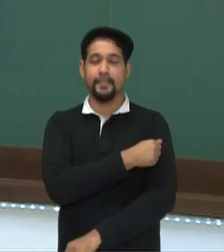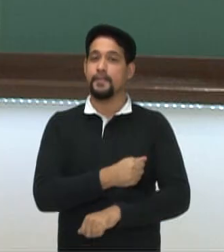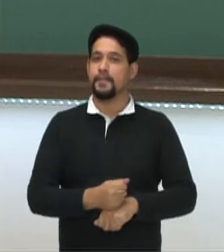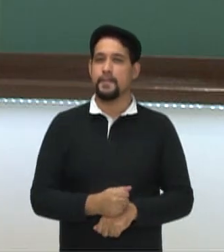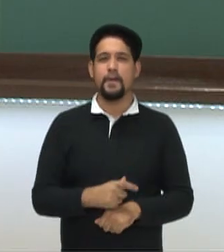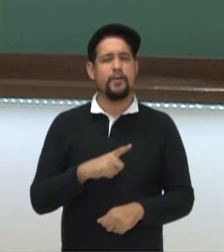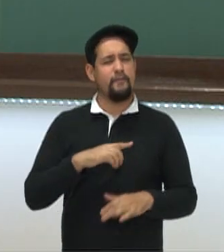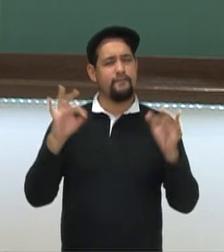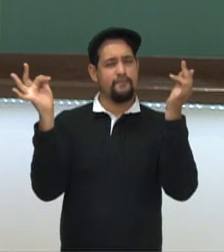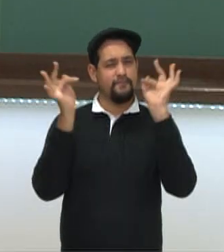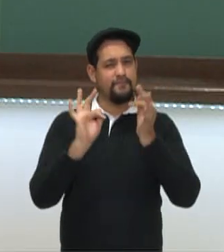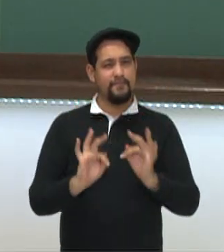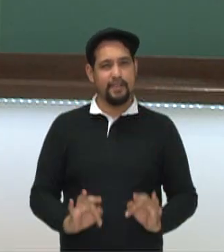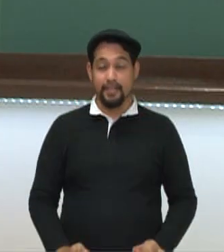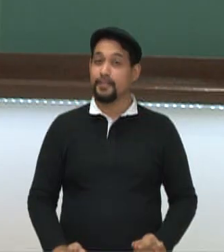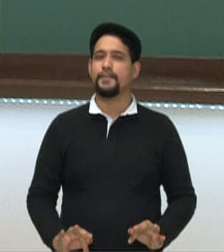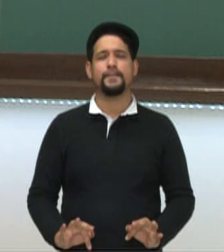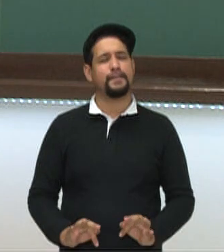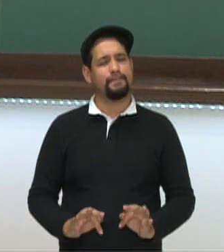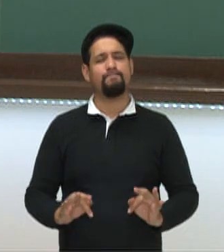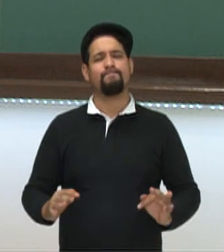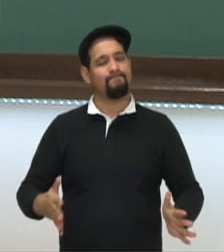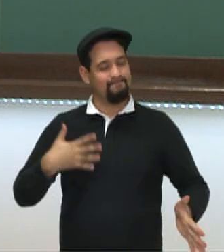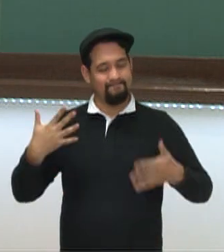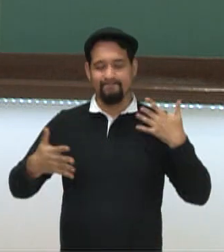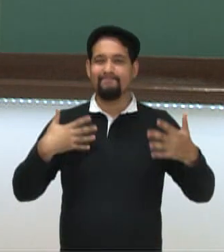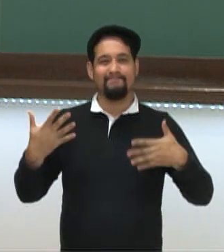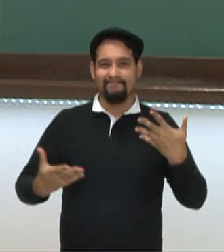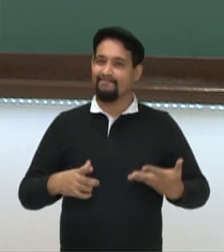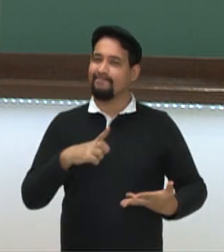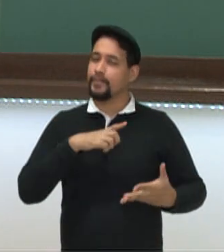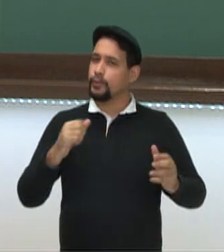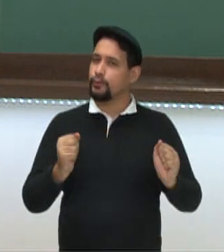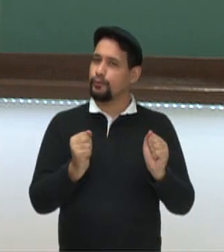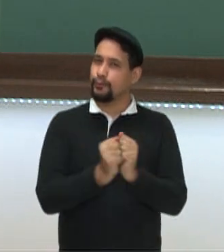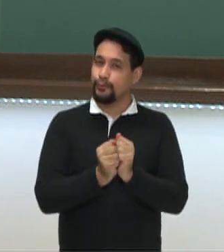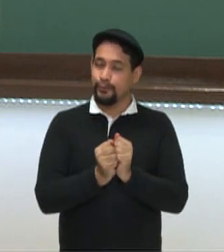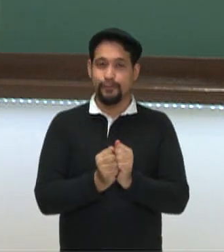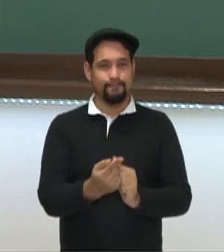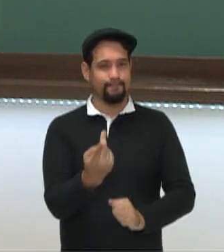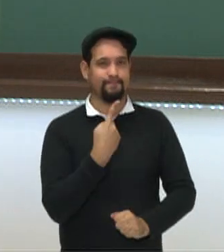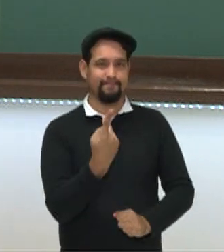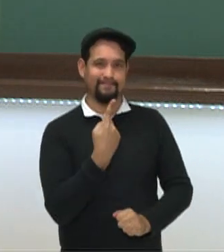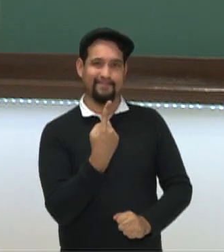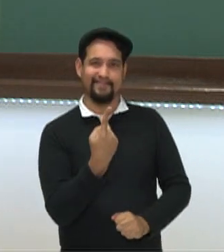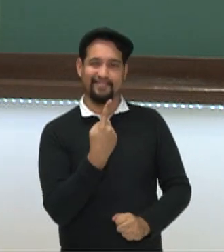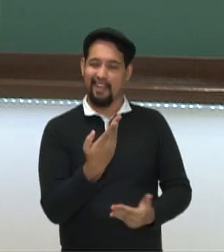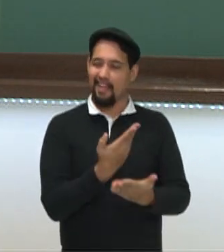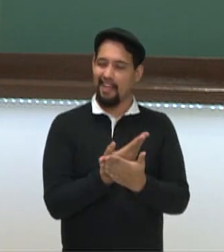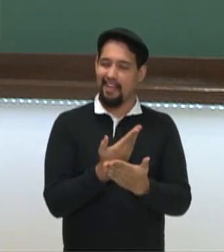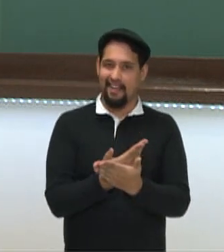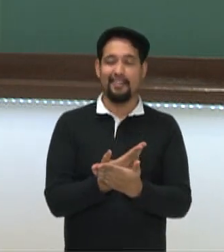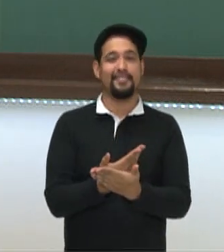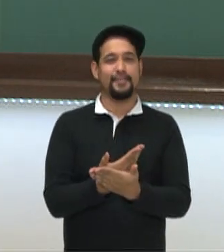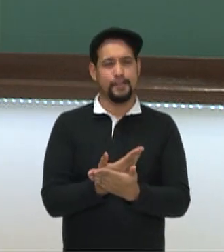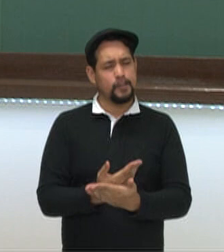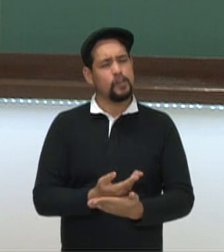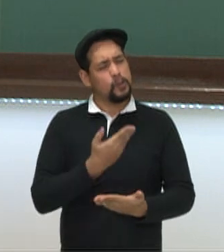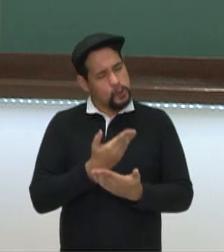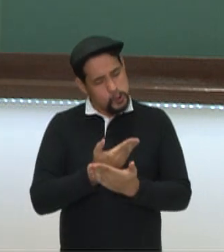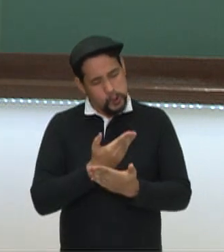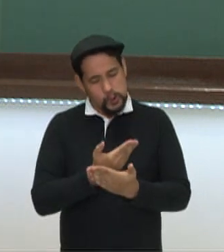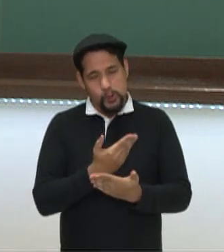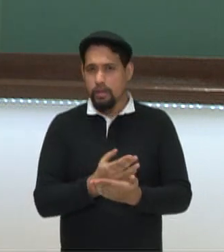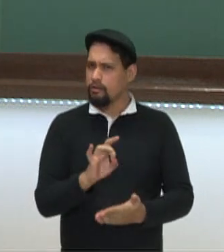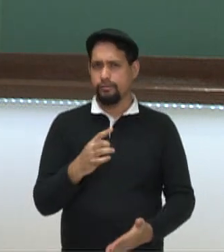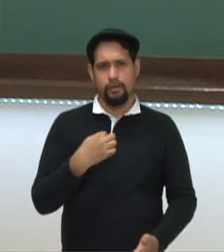eu estou muito feliz, bastante contente de tê-la aí comigo, participando dessas aulas, estudando, não